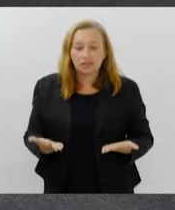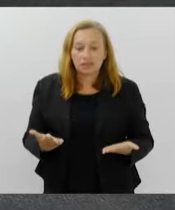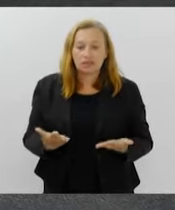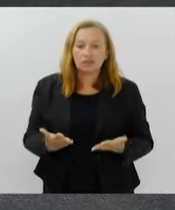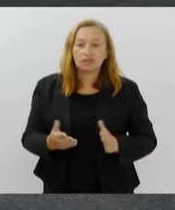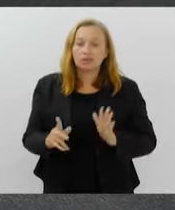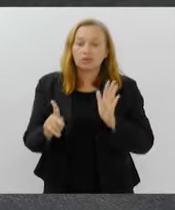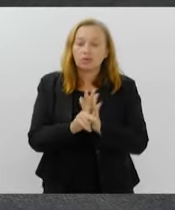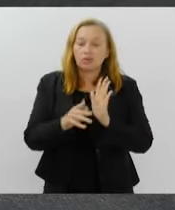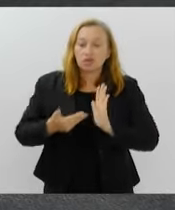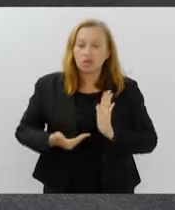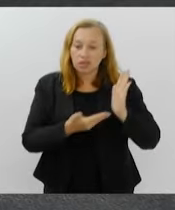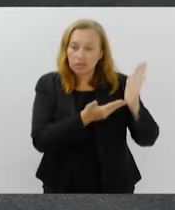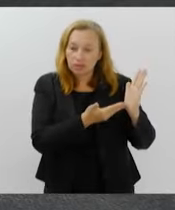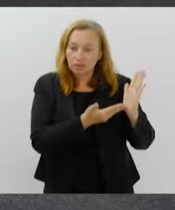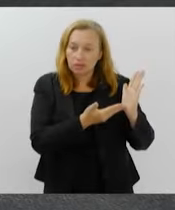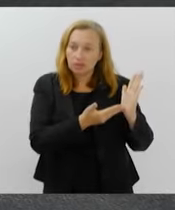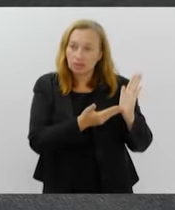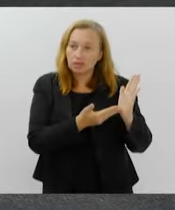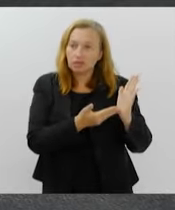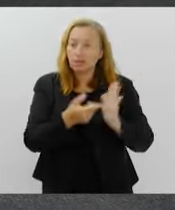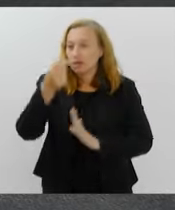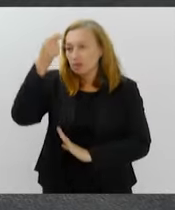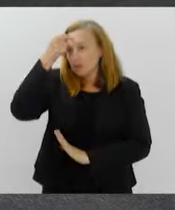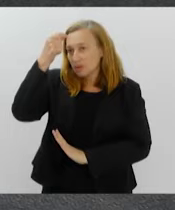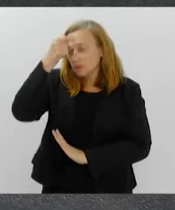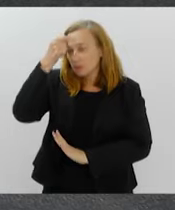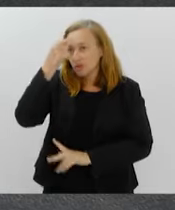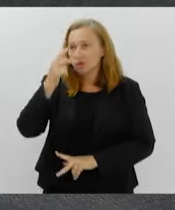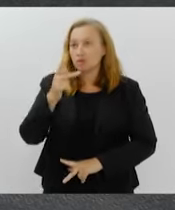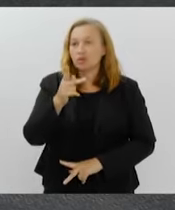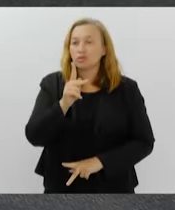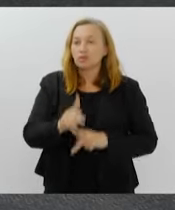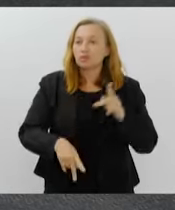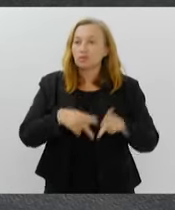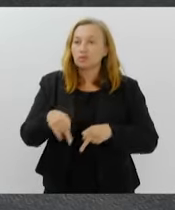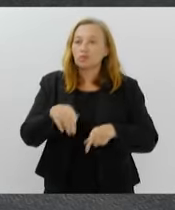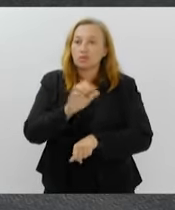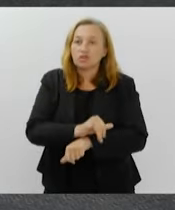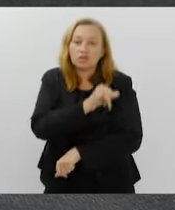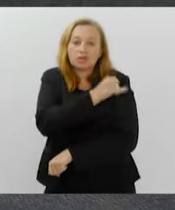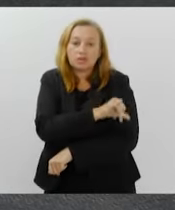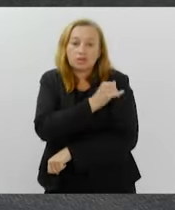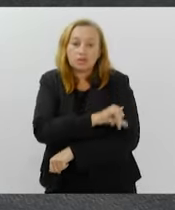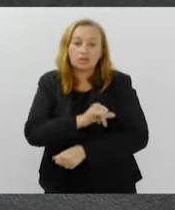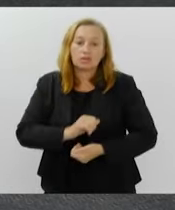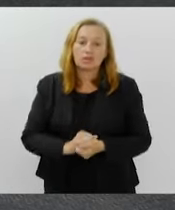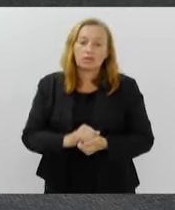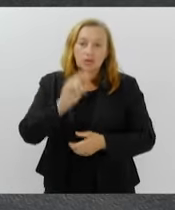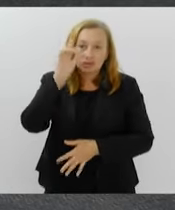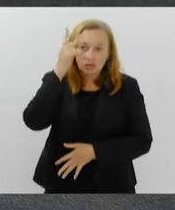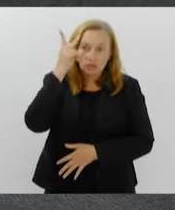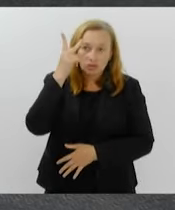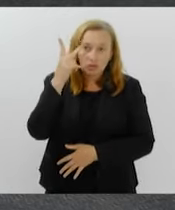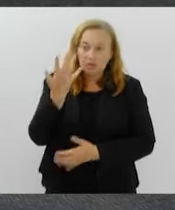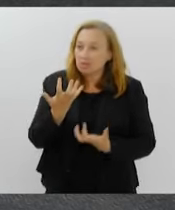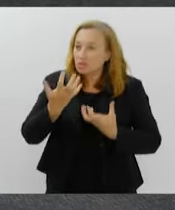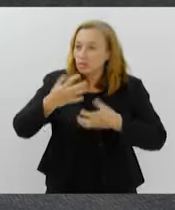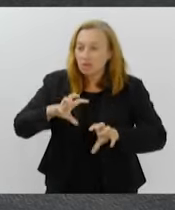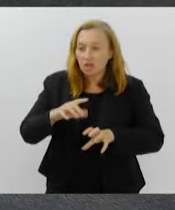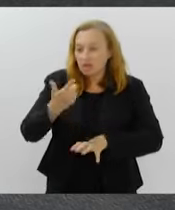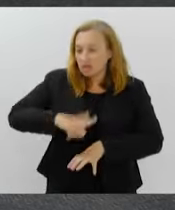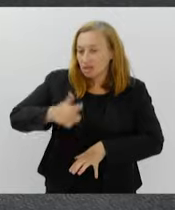projetos como esse trazem pra memória do povo do Estado do Rio de Janeiro uma parte da história que a gente não quer que se